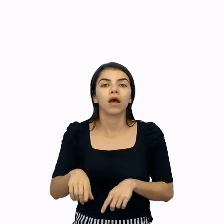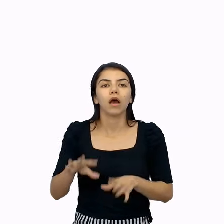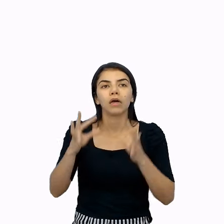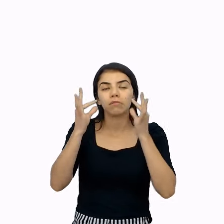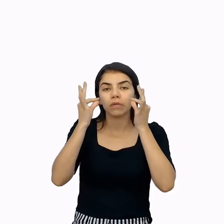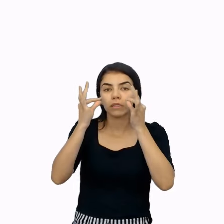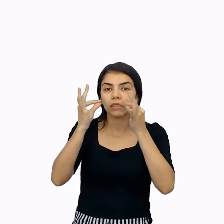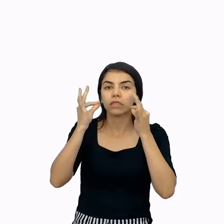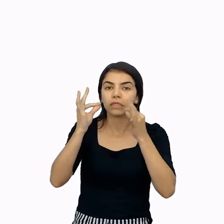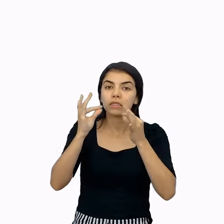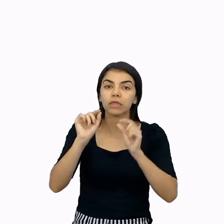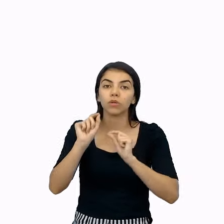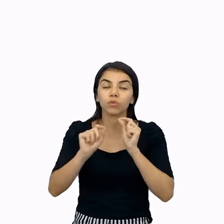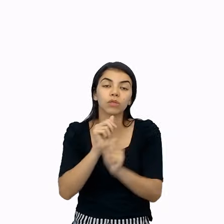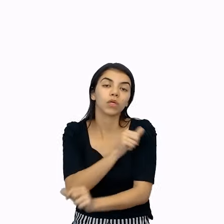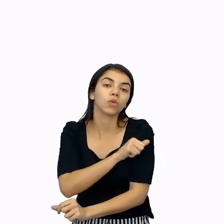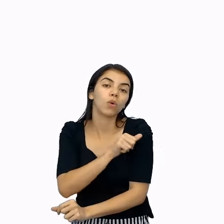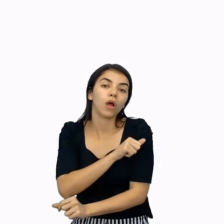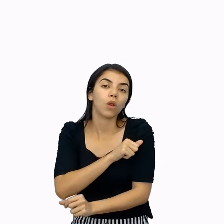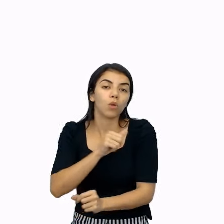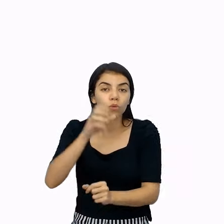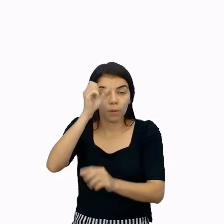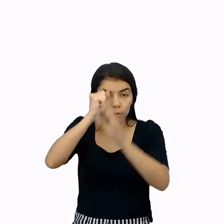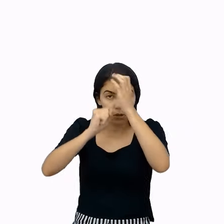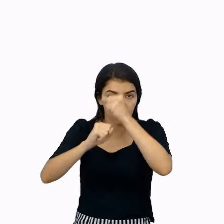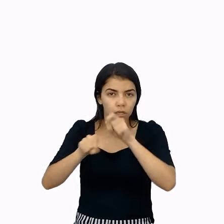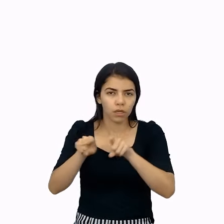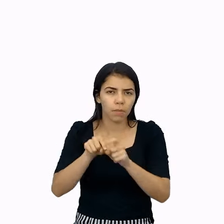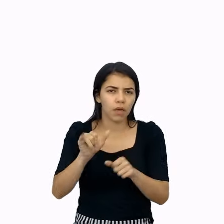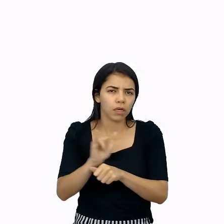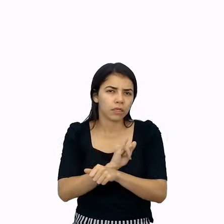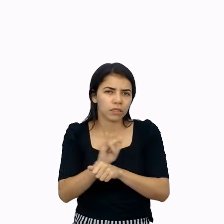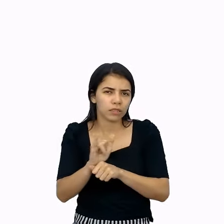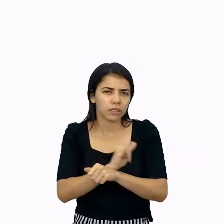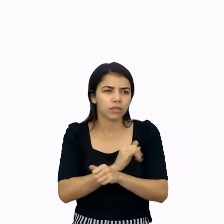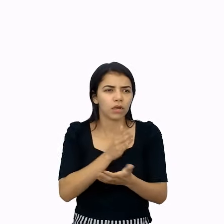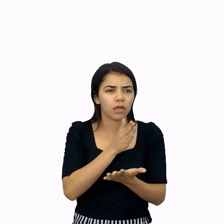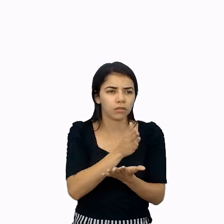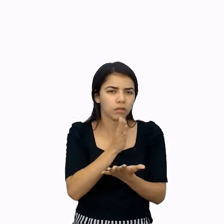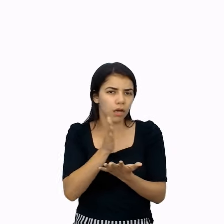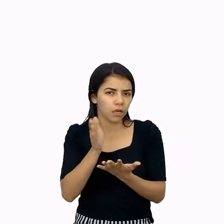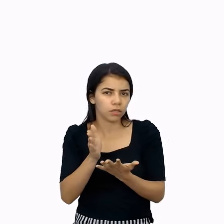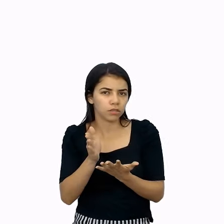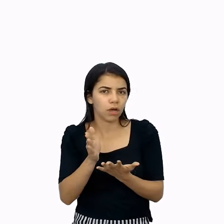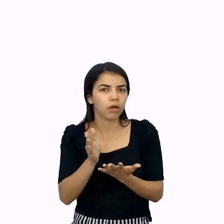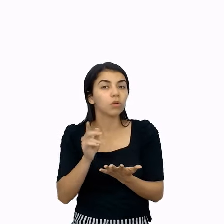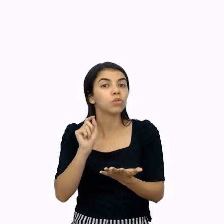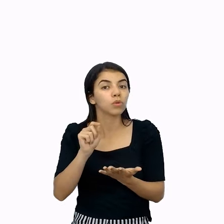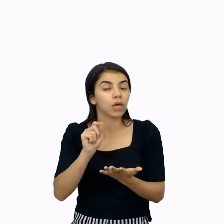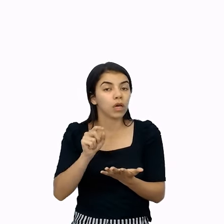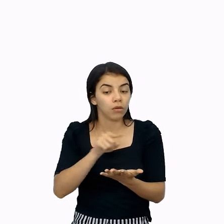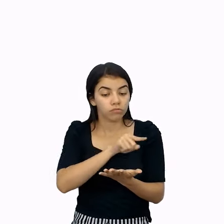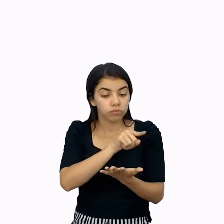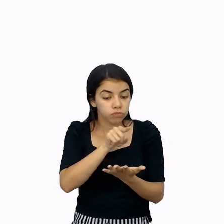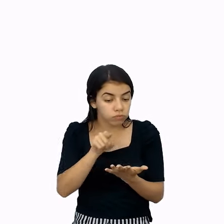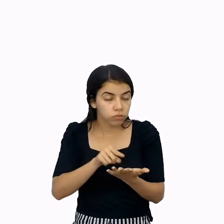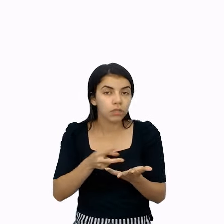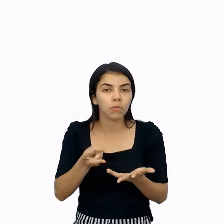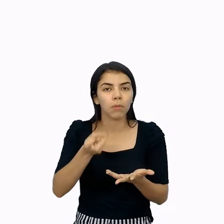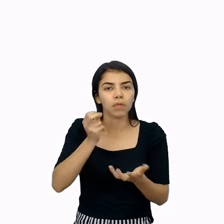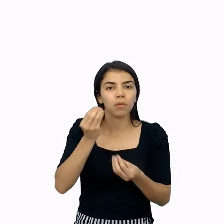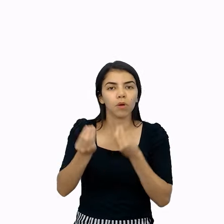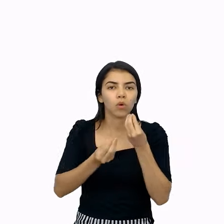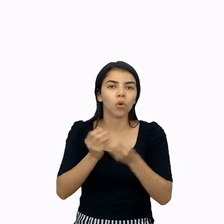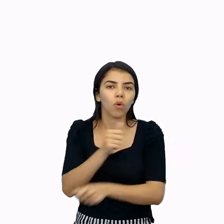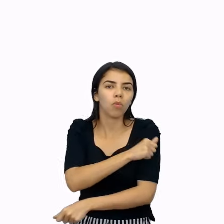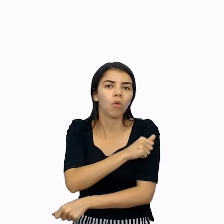os avanços dos estudantes para pensar em instrumentos que possam diagnosticar as aprendizagens